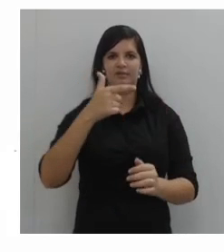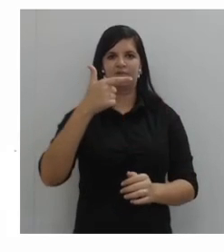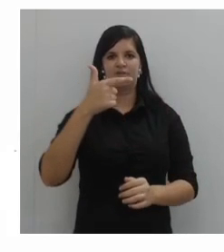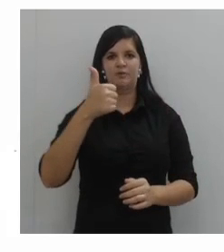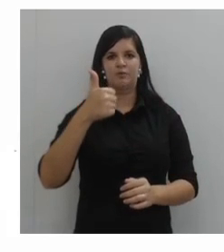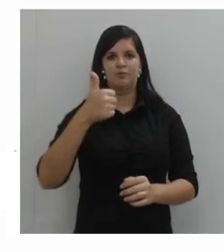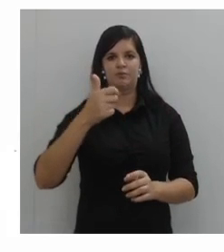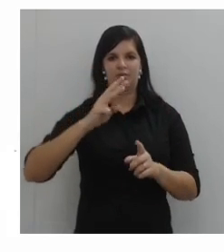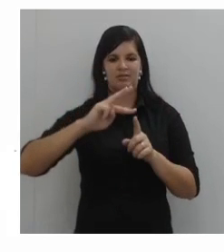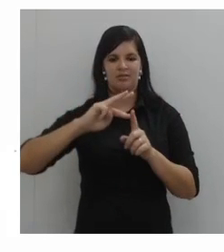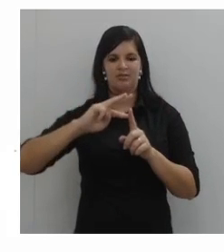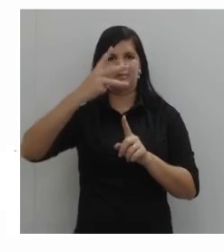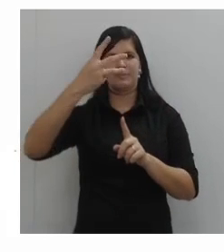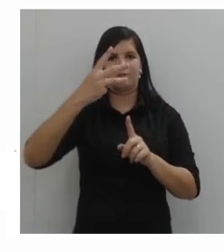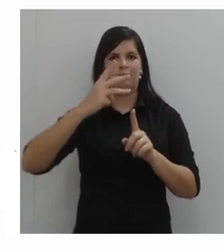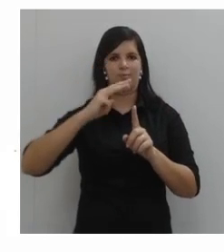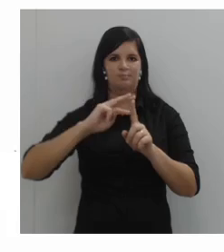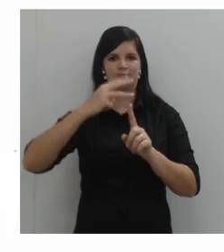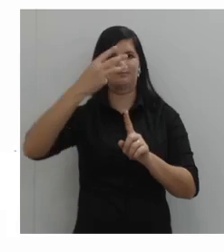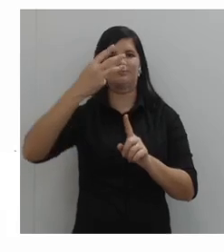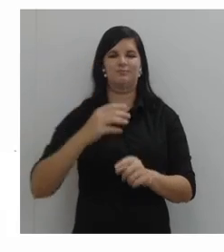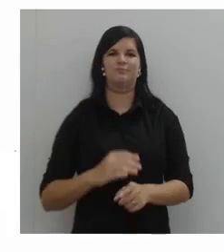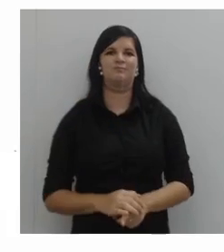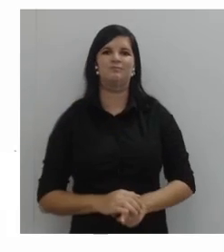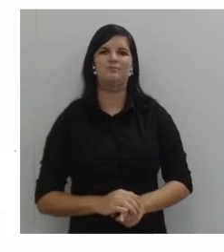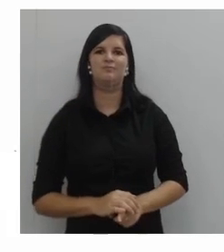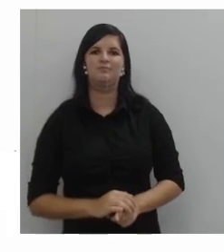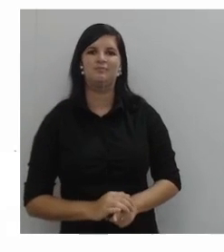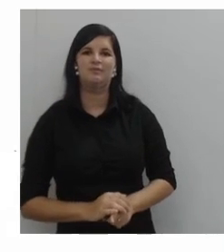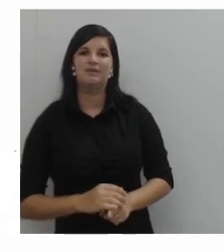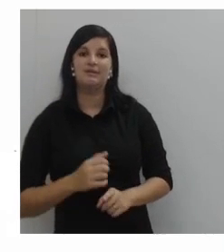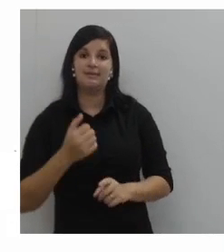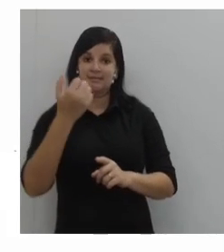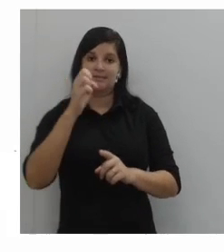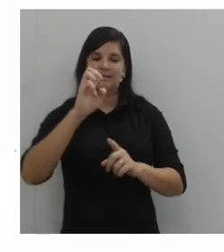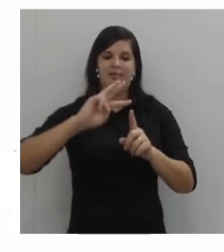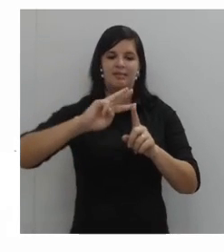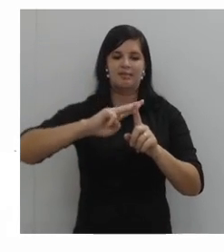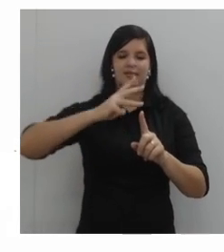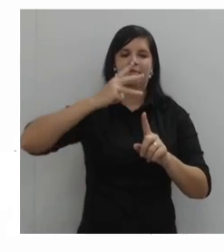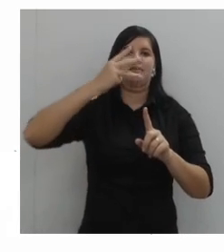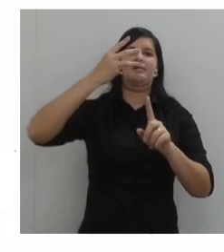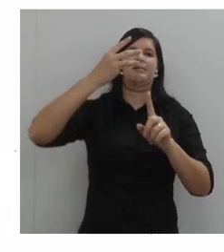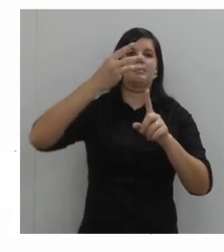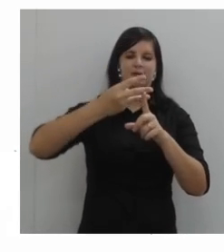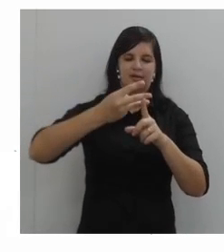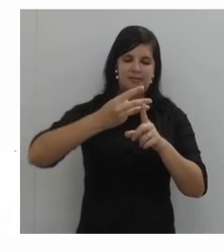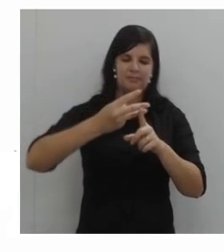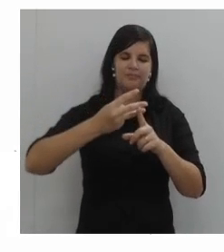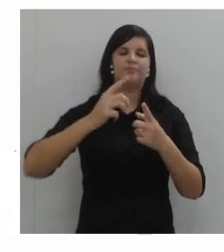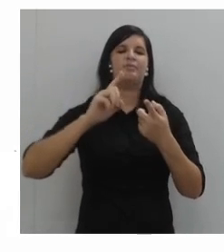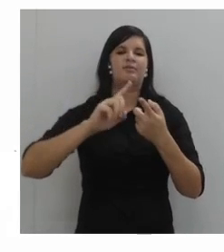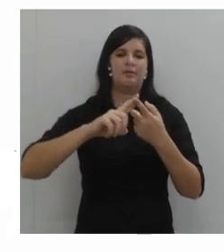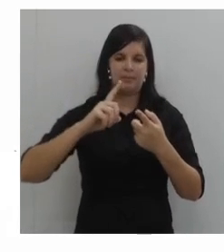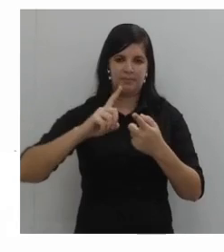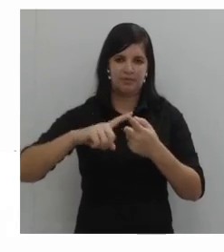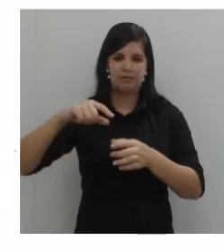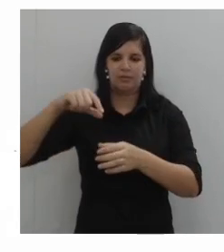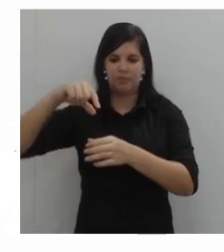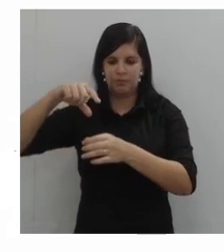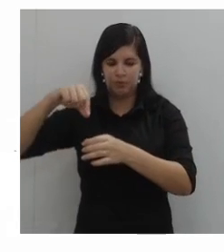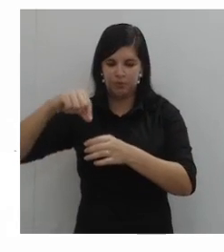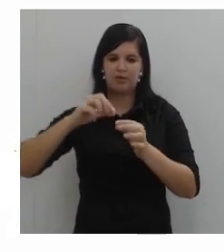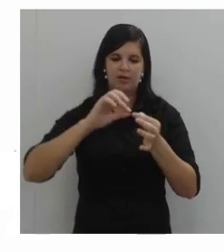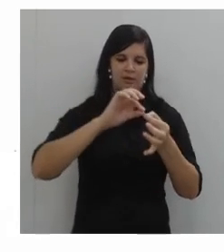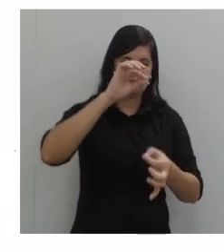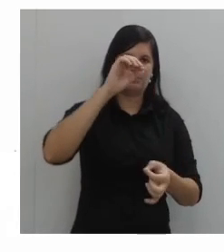ele triplicou, né? De 7 para 21 triplica. Então, se eu triplicar aqui, vai ter que triplicar a altura também.